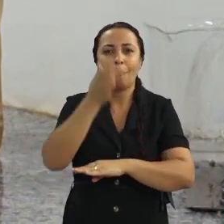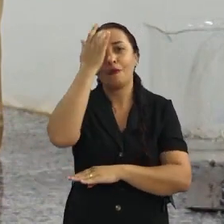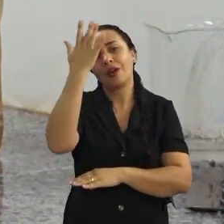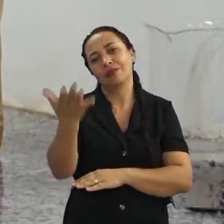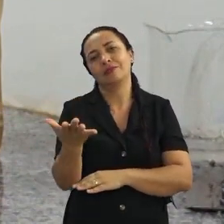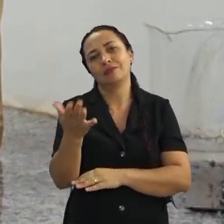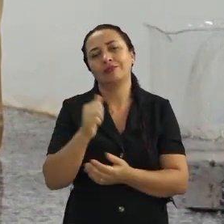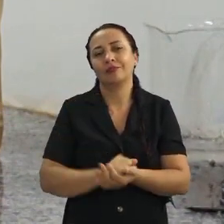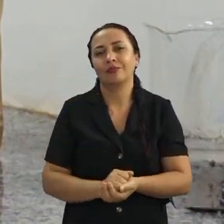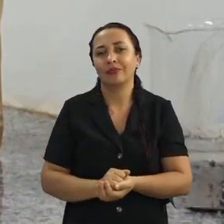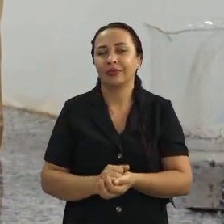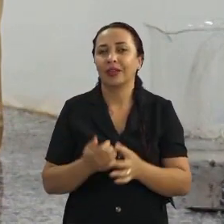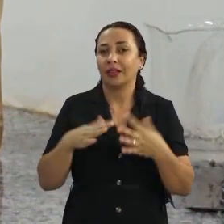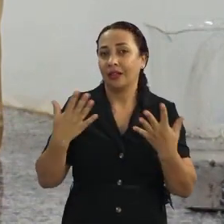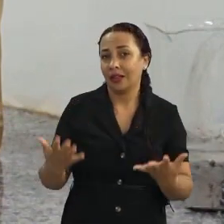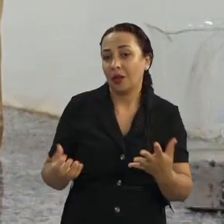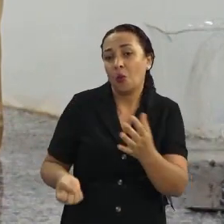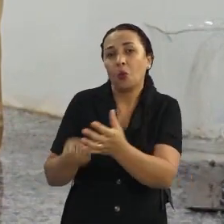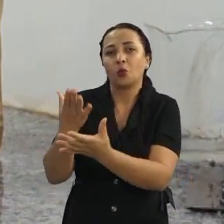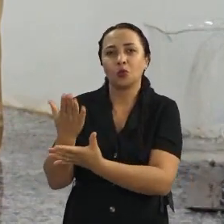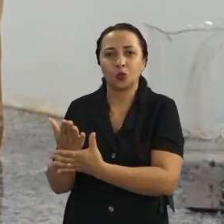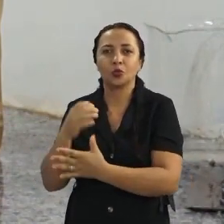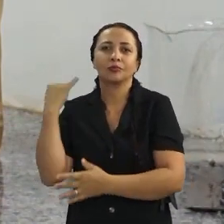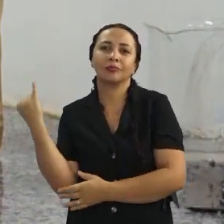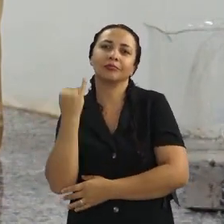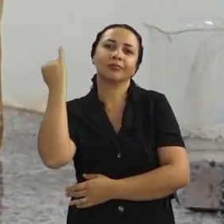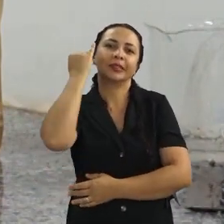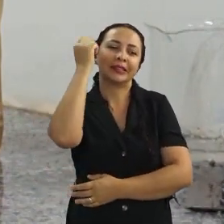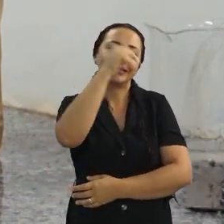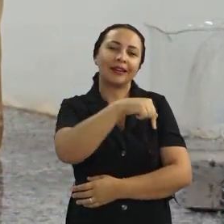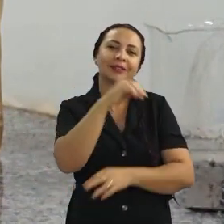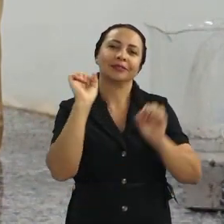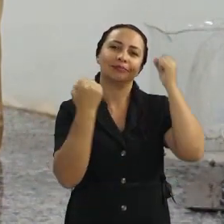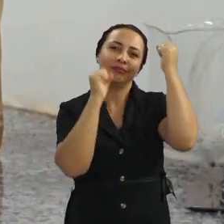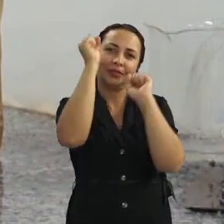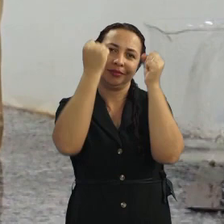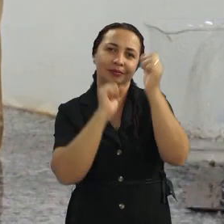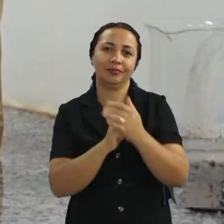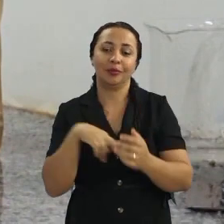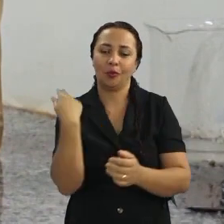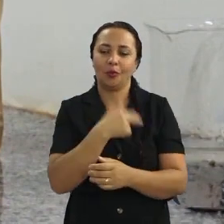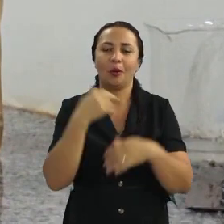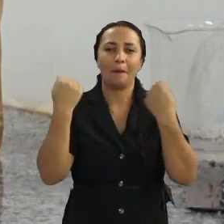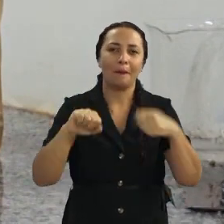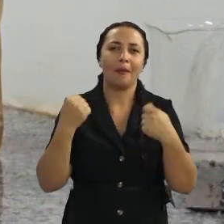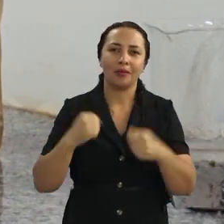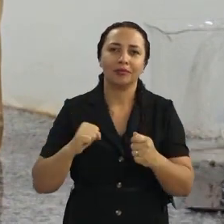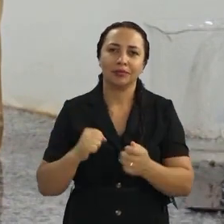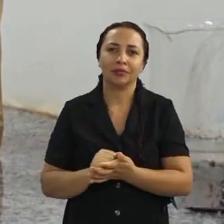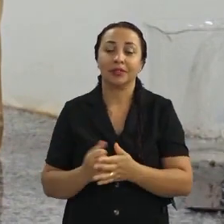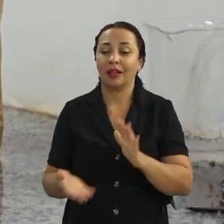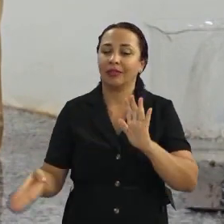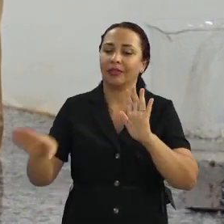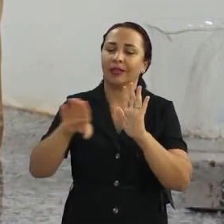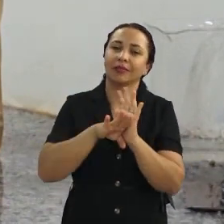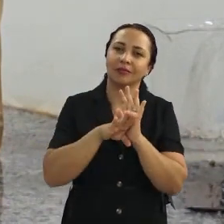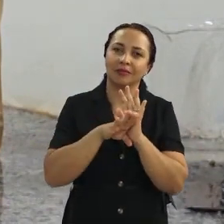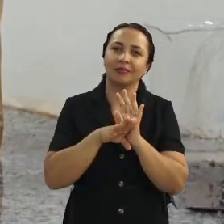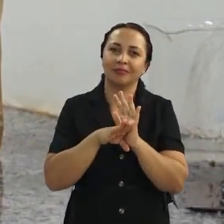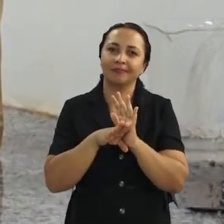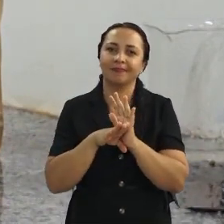E aí que tá o a importância dessa máquina né a gente precisa